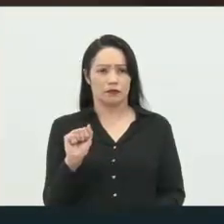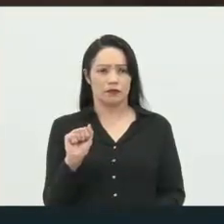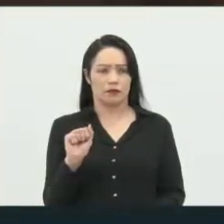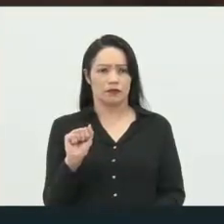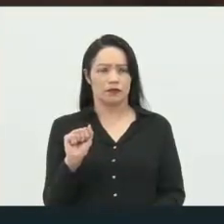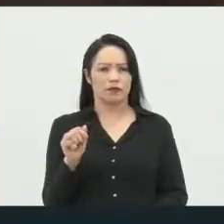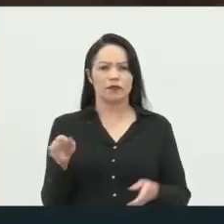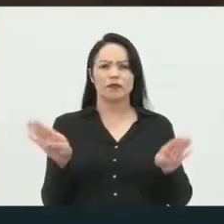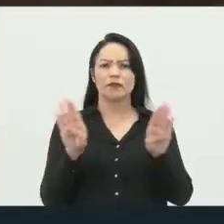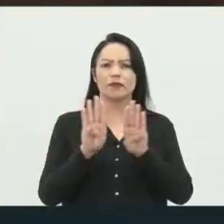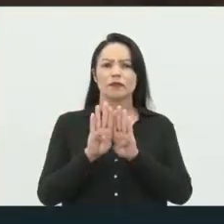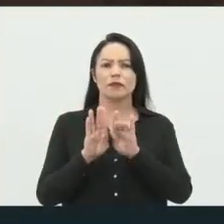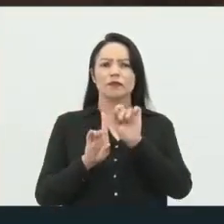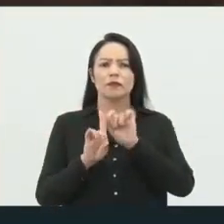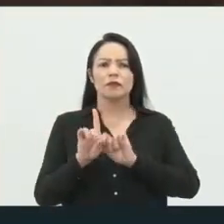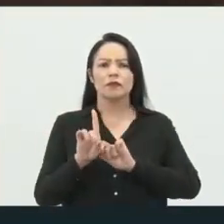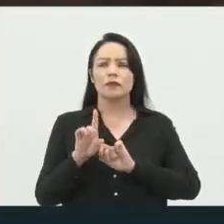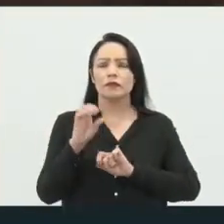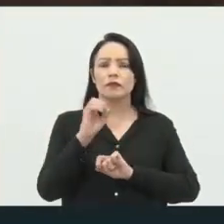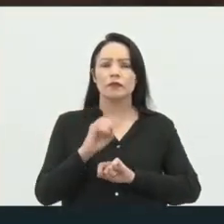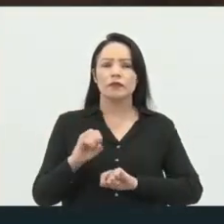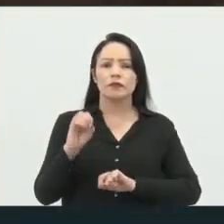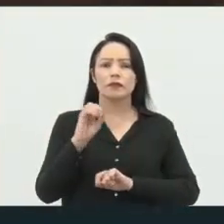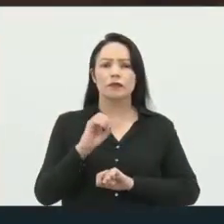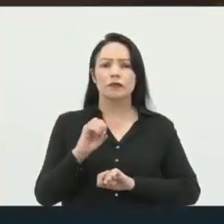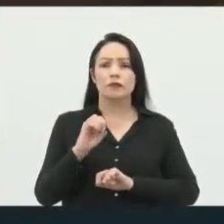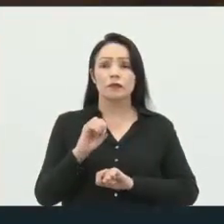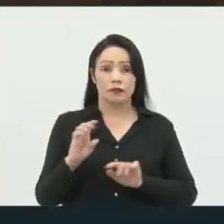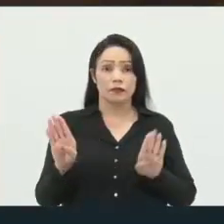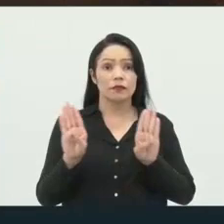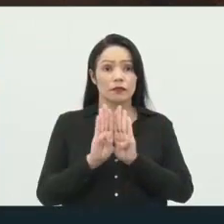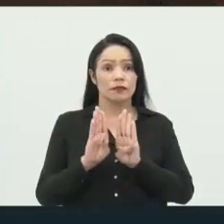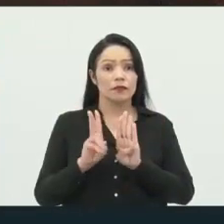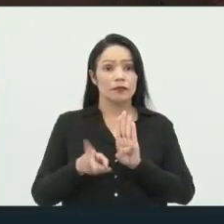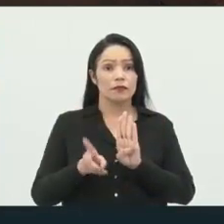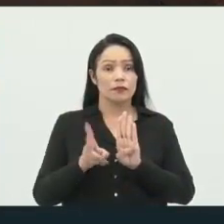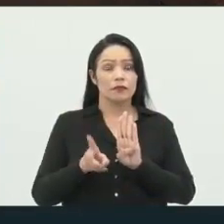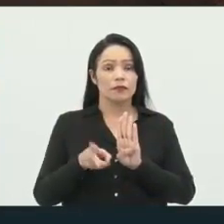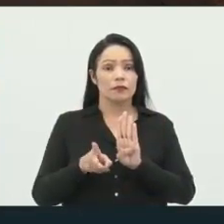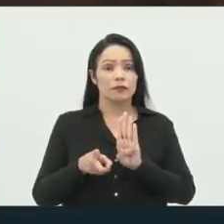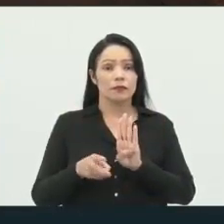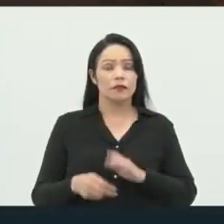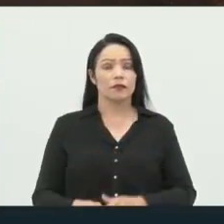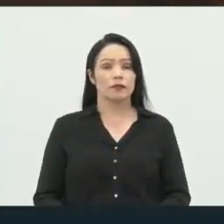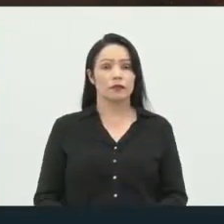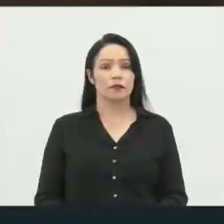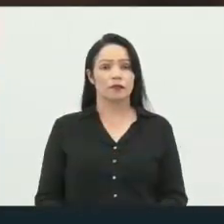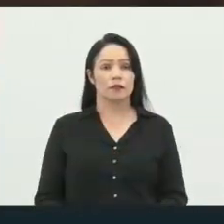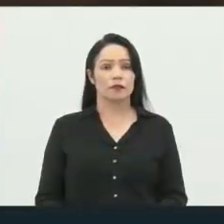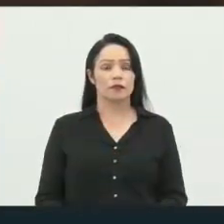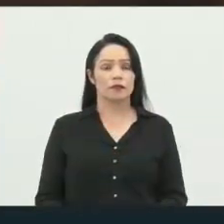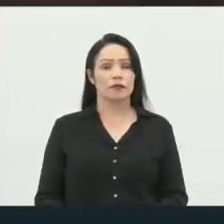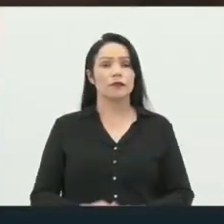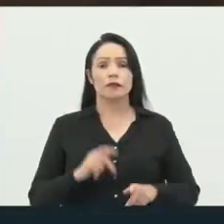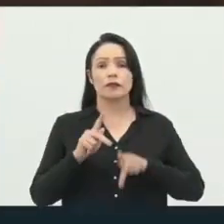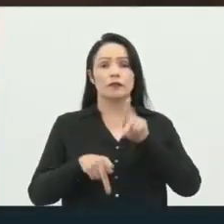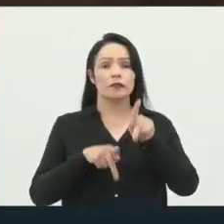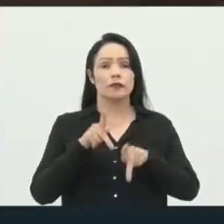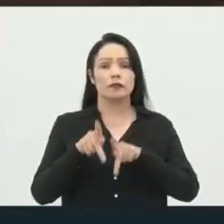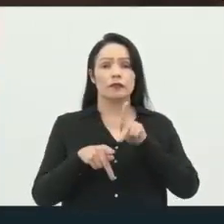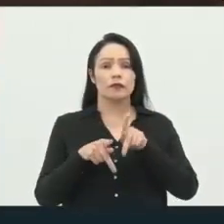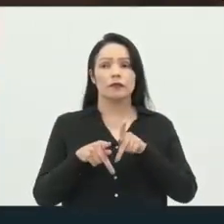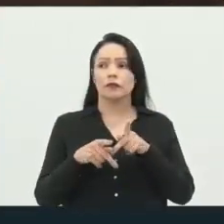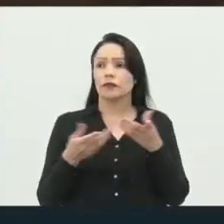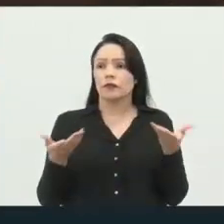outubro e tá fechada e a população está